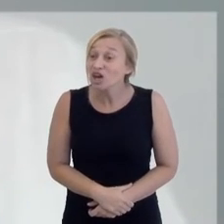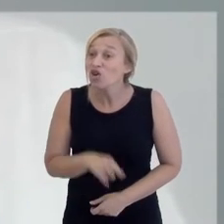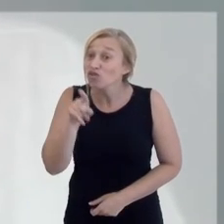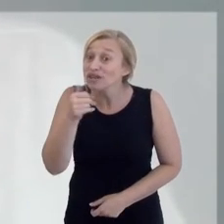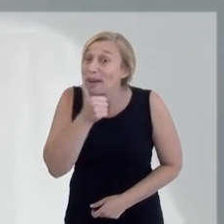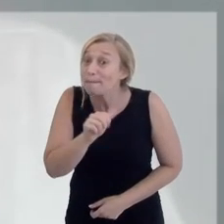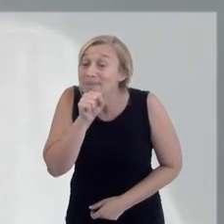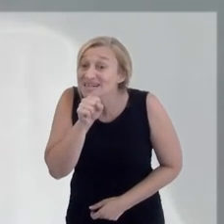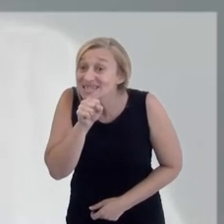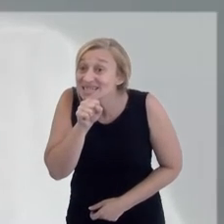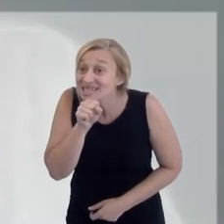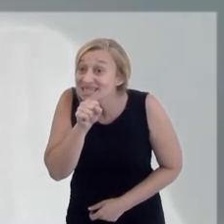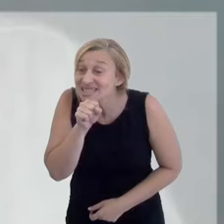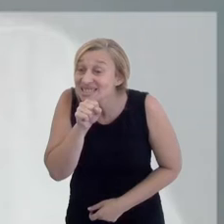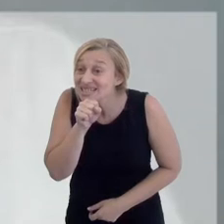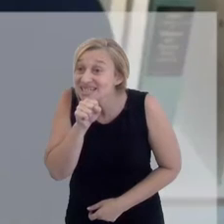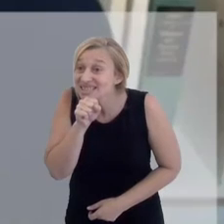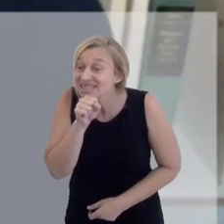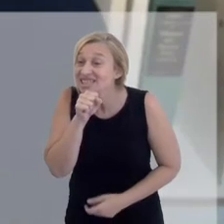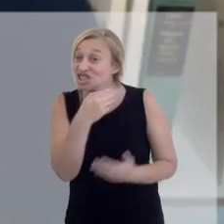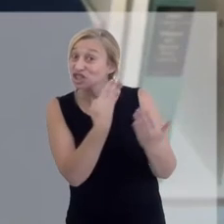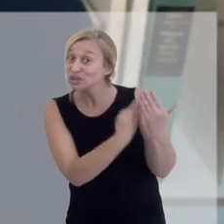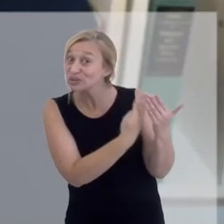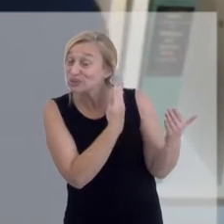Outro, né? Mãe